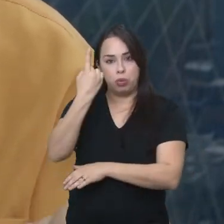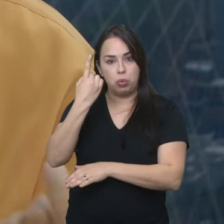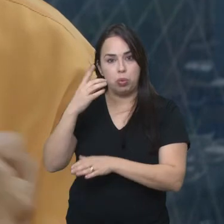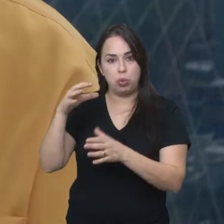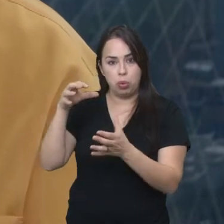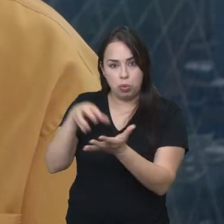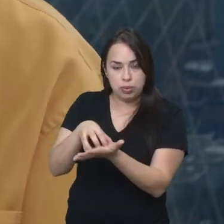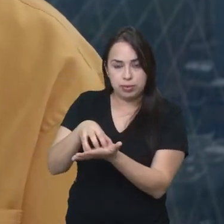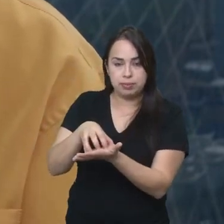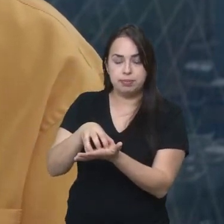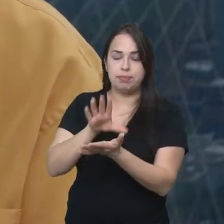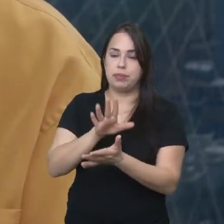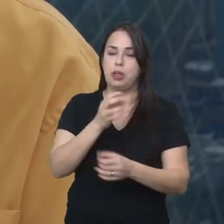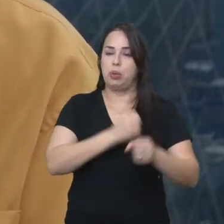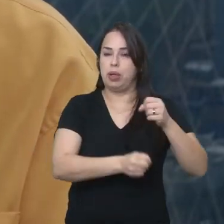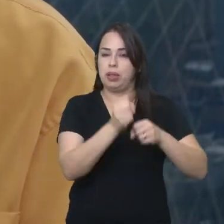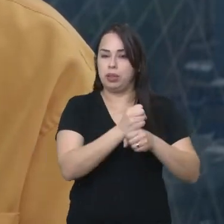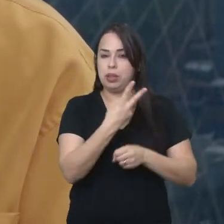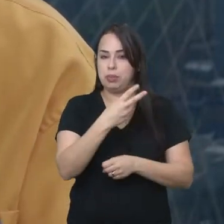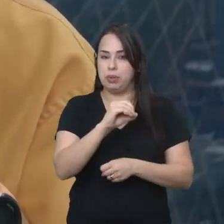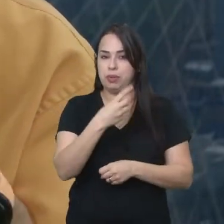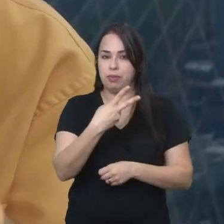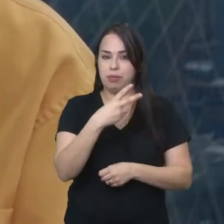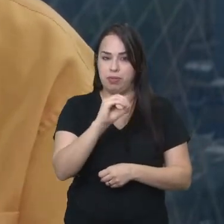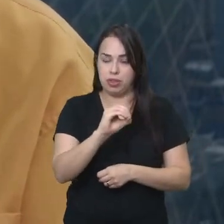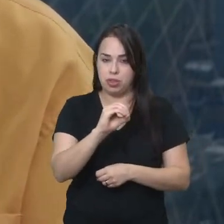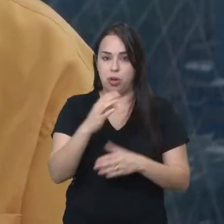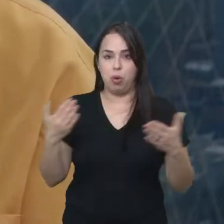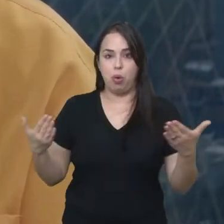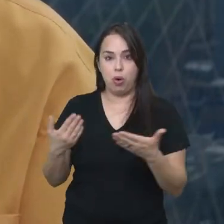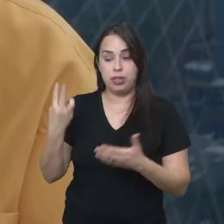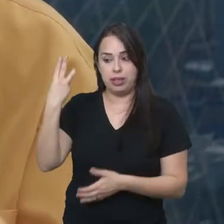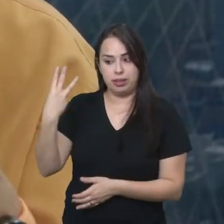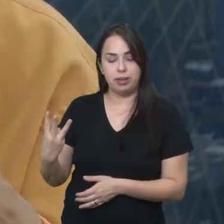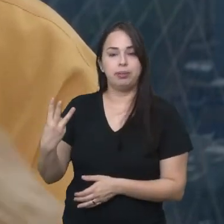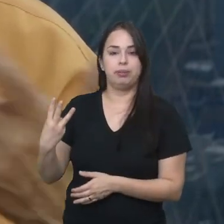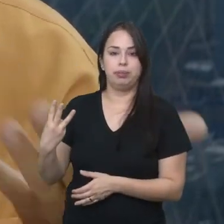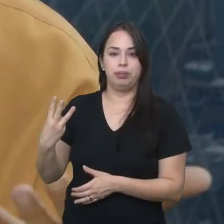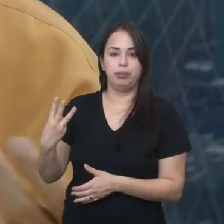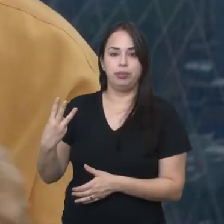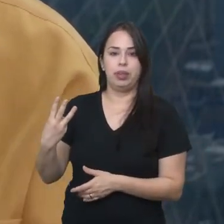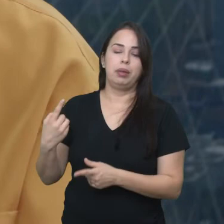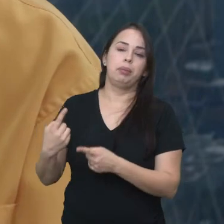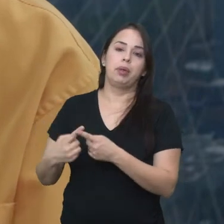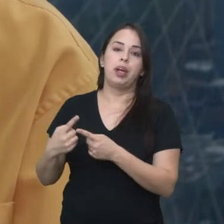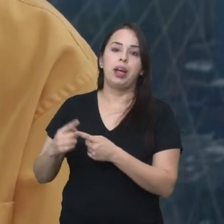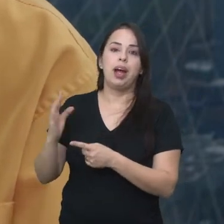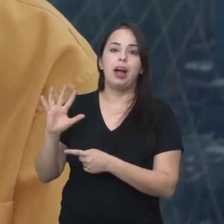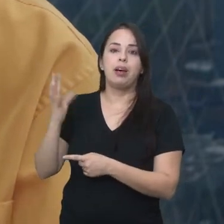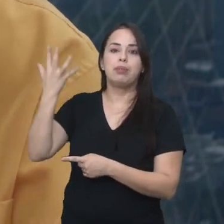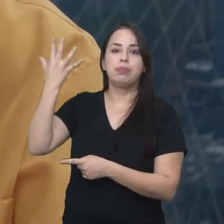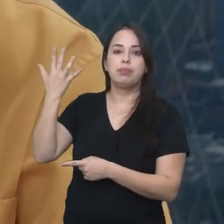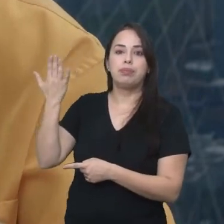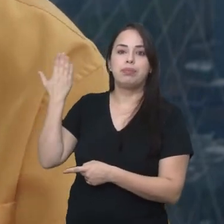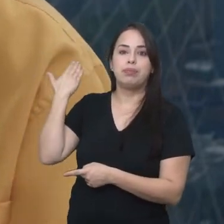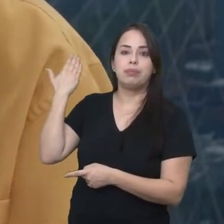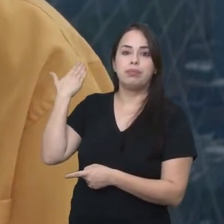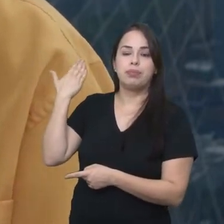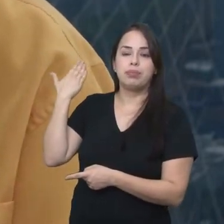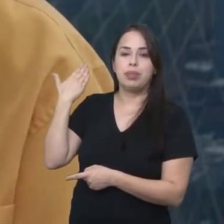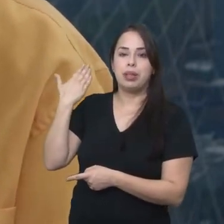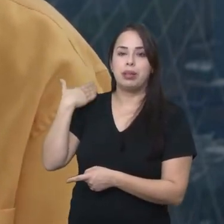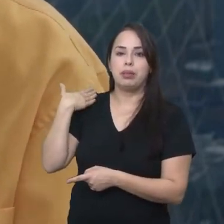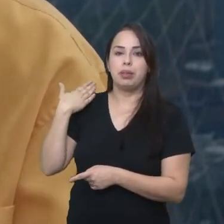em 2020. Então, a gente tem 3 conselhos hoje na cidade, porque também aconteceu uma ação